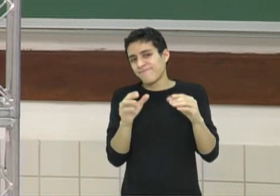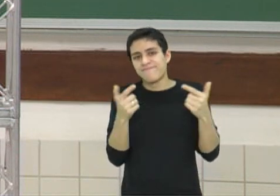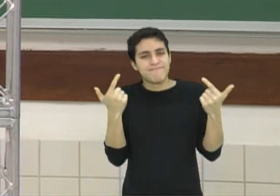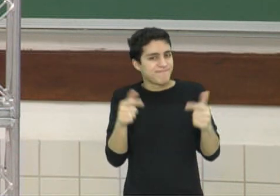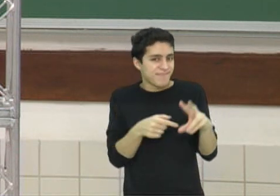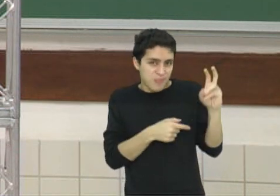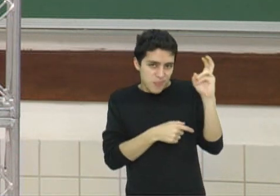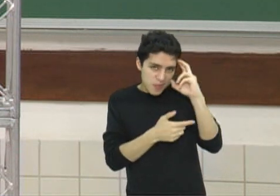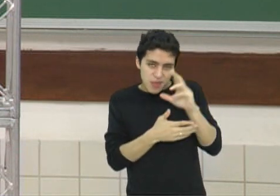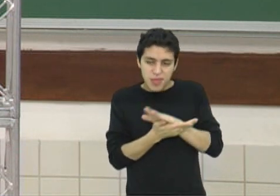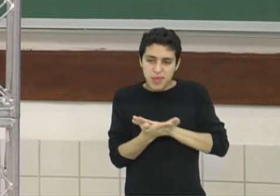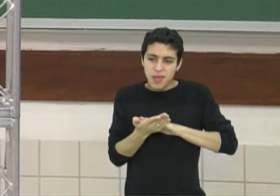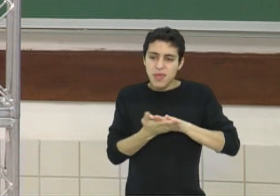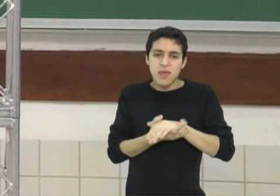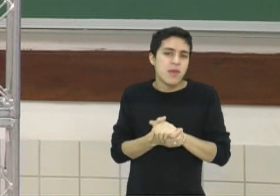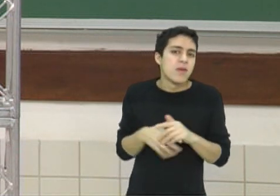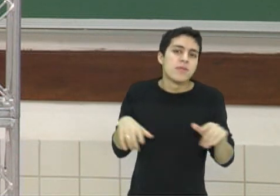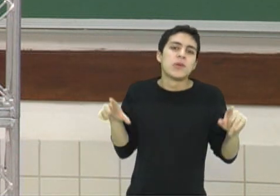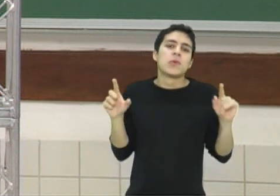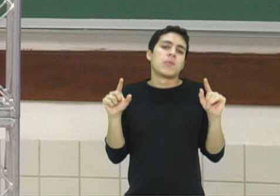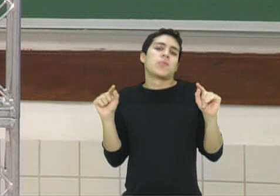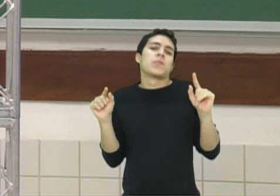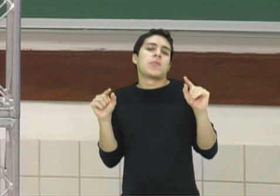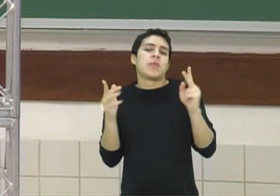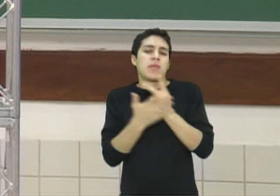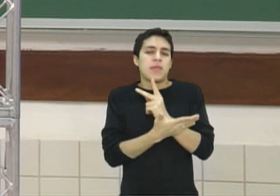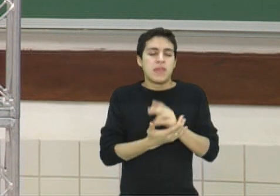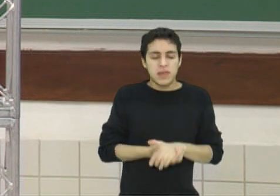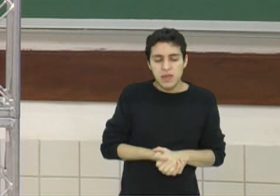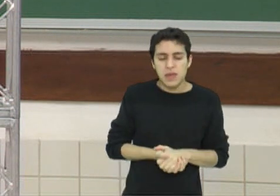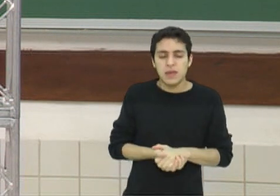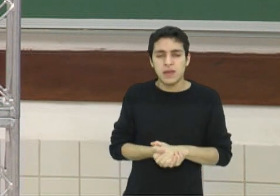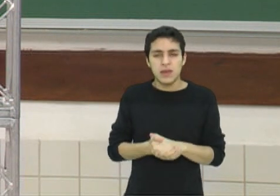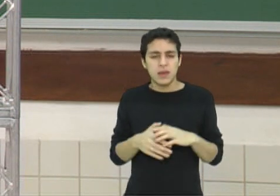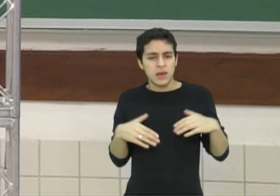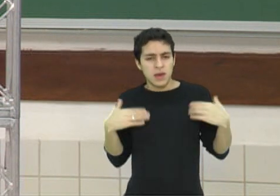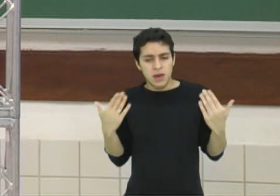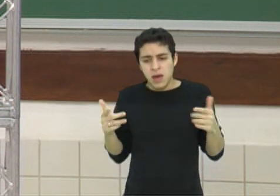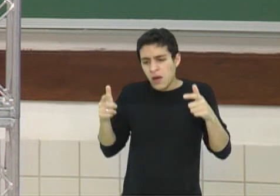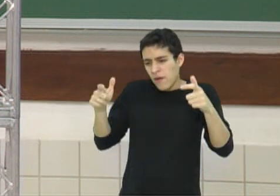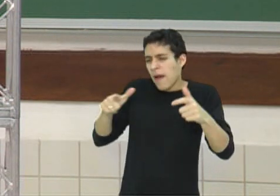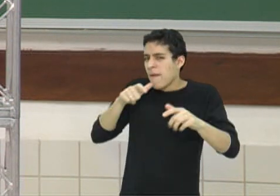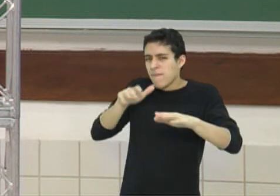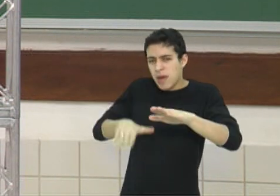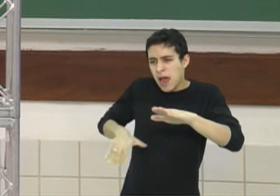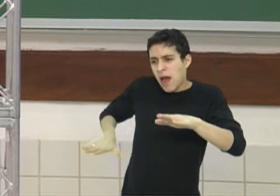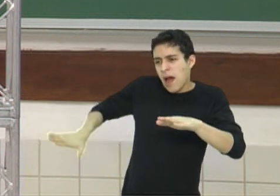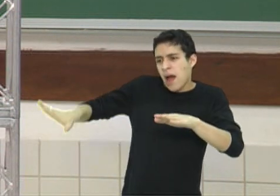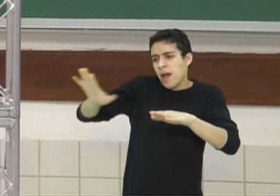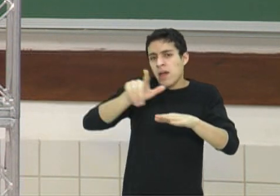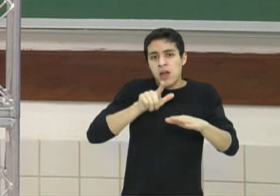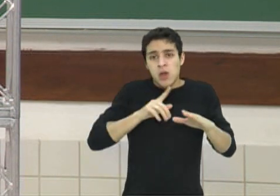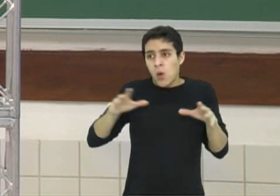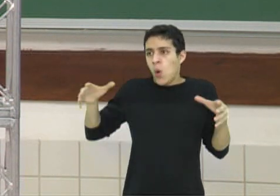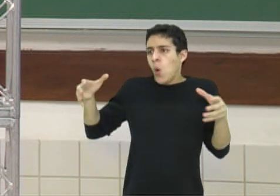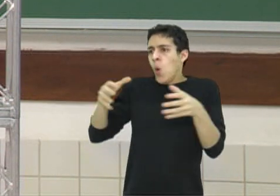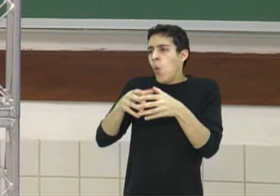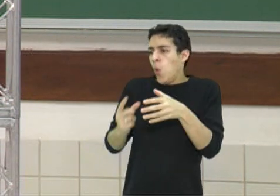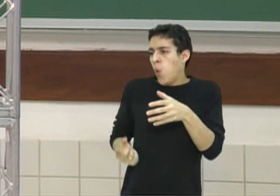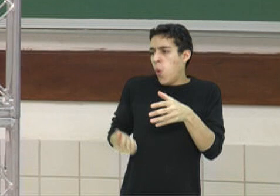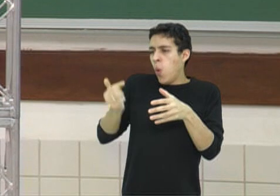cultura. O que acontece? Lá no litoral existia a alta burguesia. A